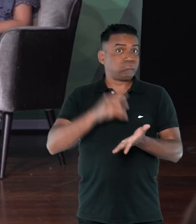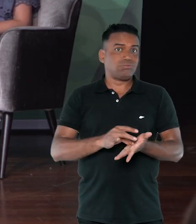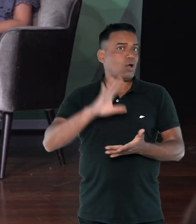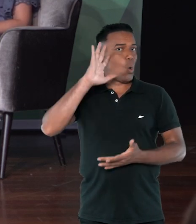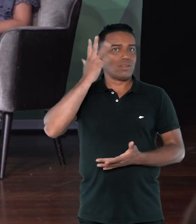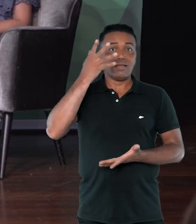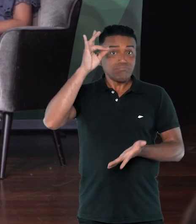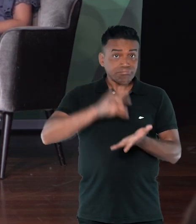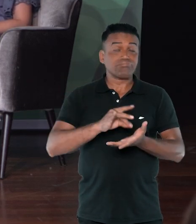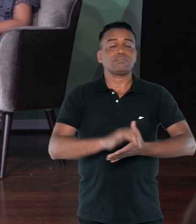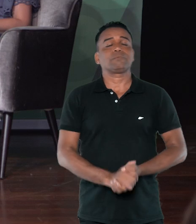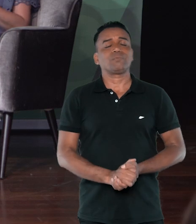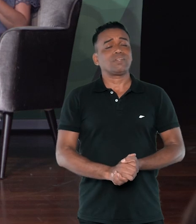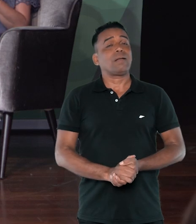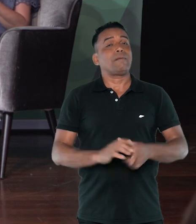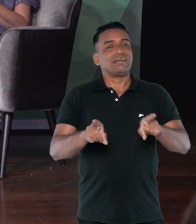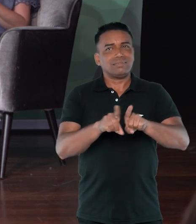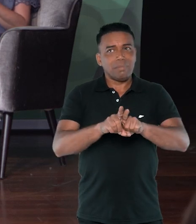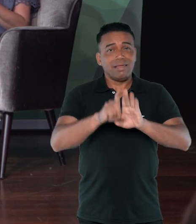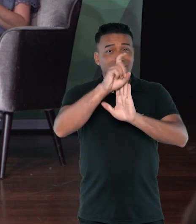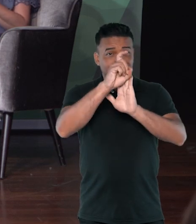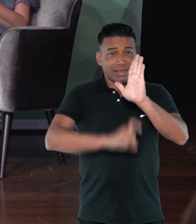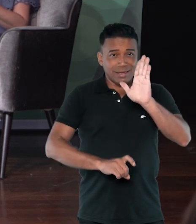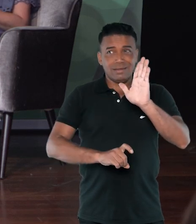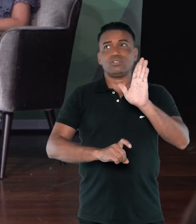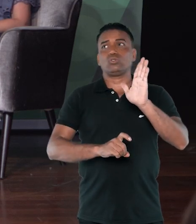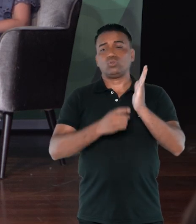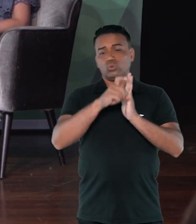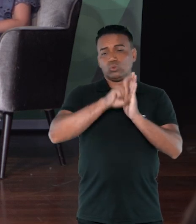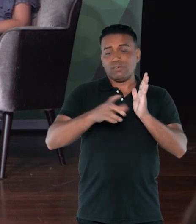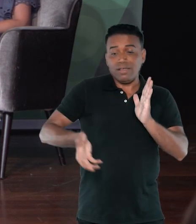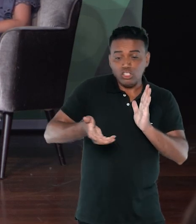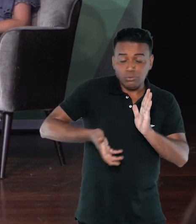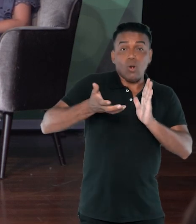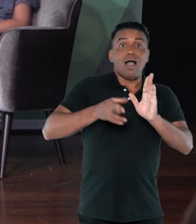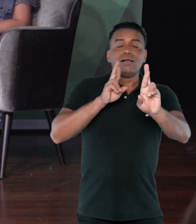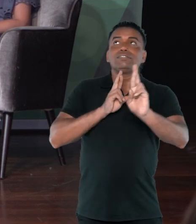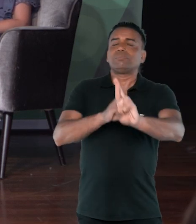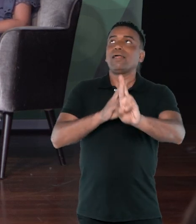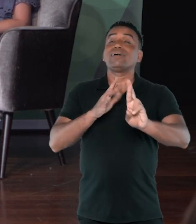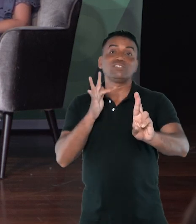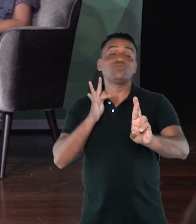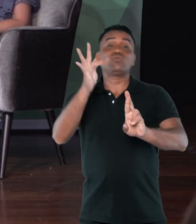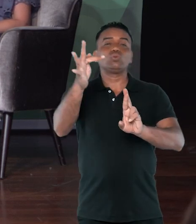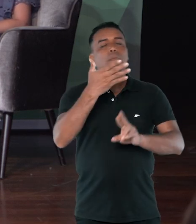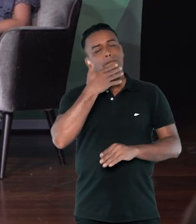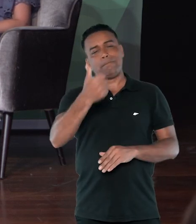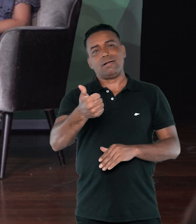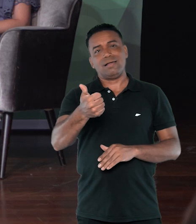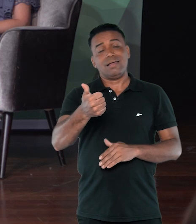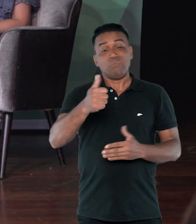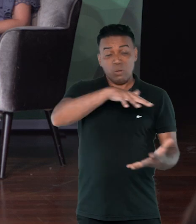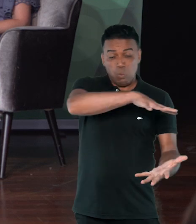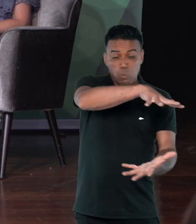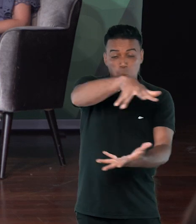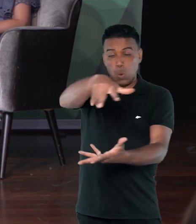né, mas... textos que vêm estimular a esperança também, né? Porque o mundo anda